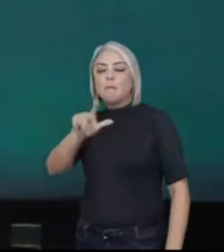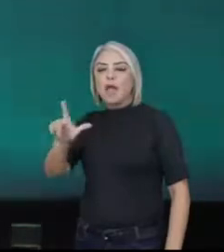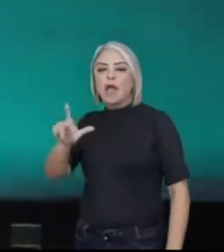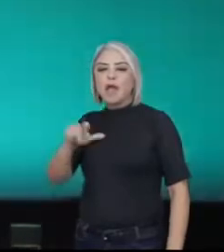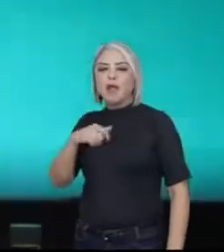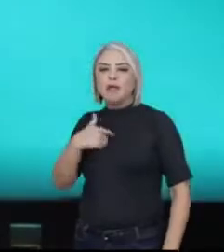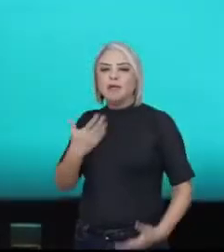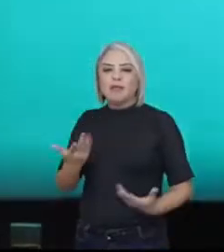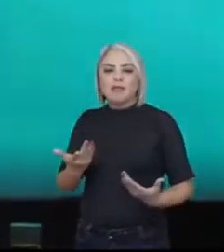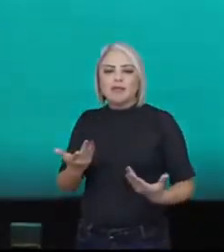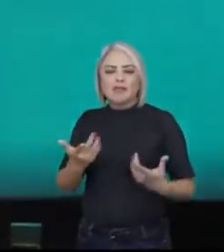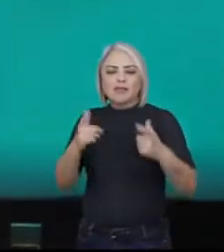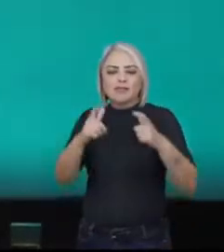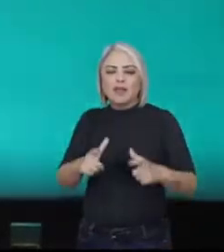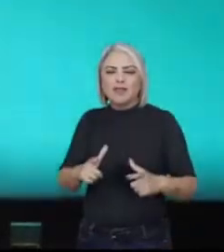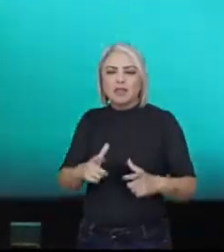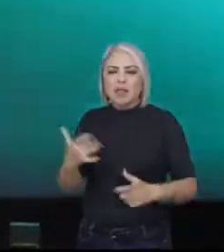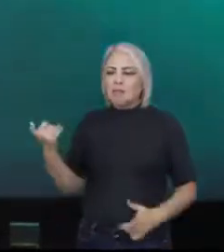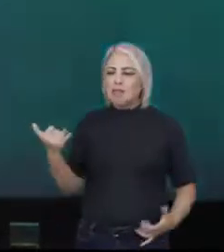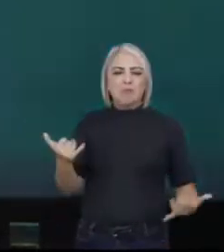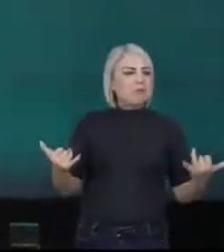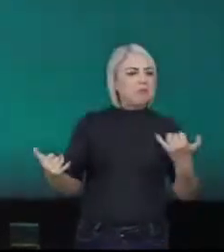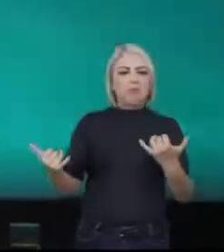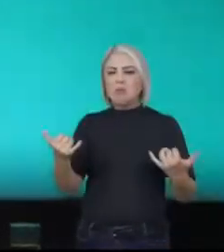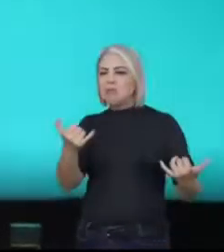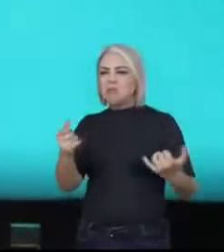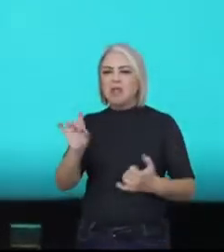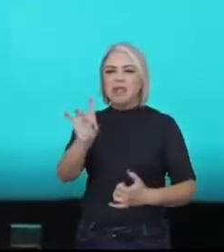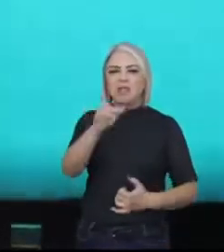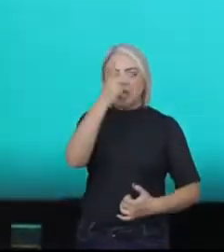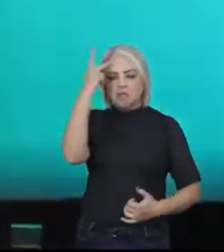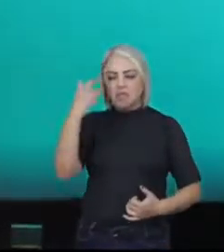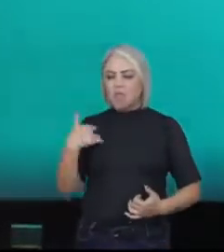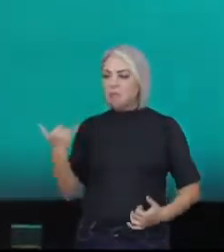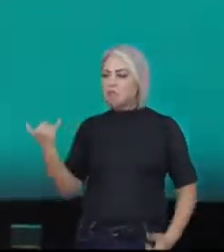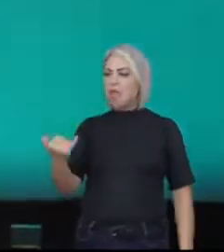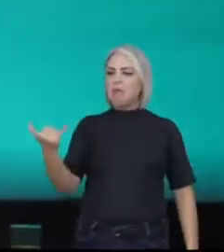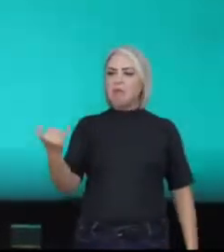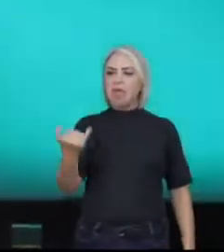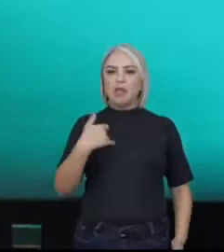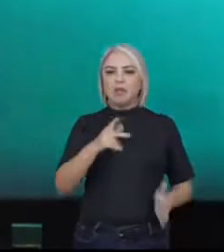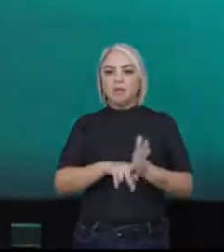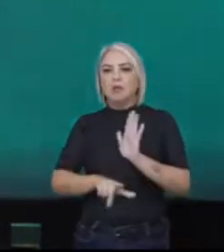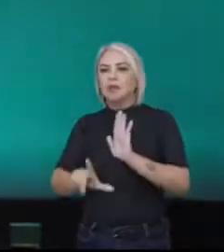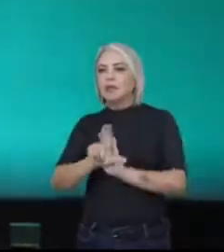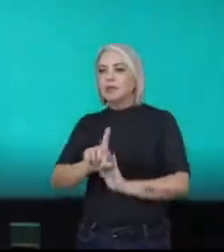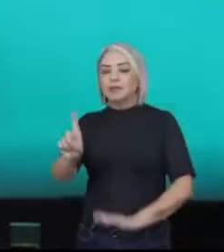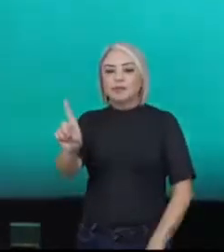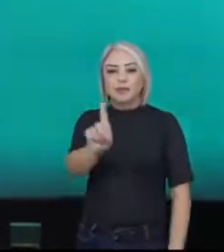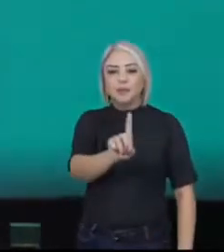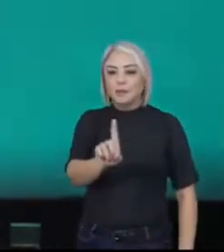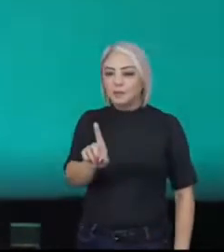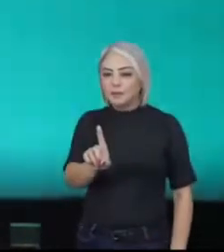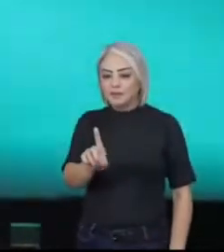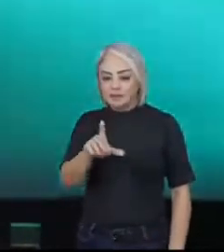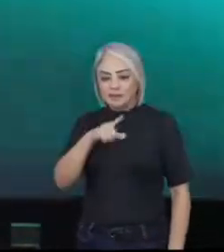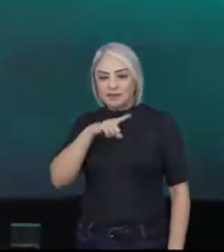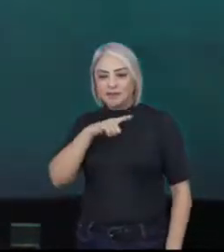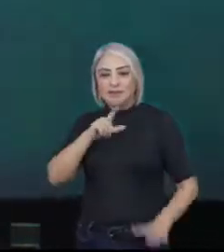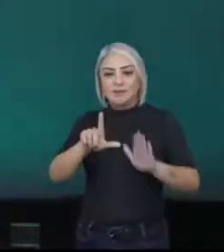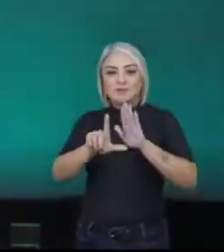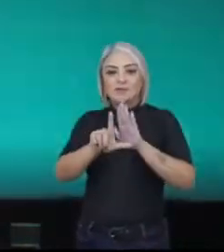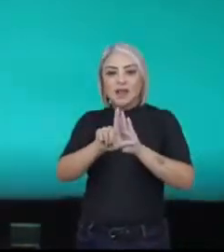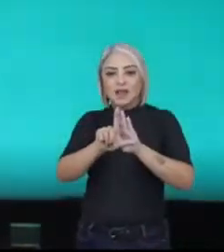Não somos a terra do faroeste, onde cada um impõe a sua própria lei. Não. Temos a lei maior,